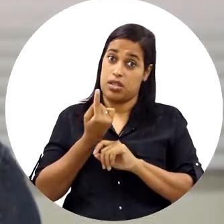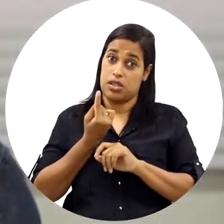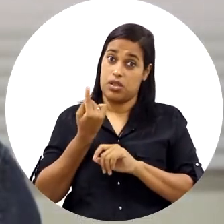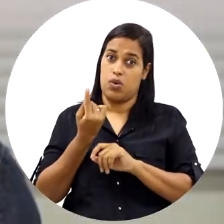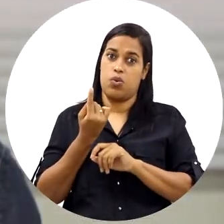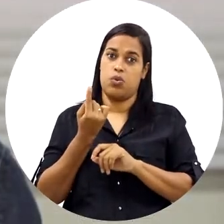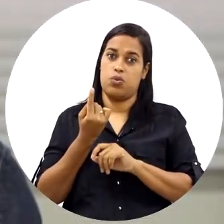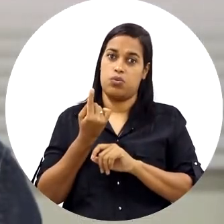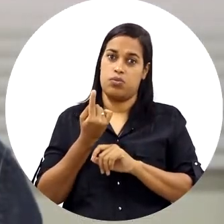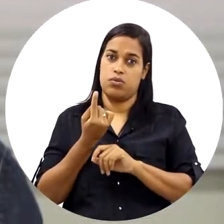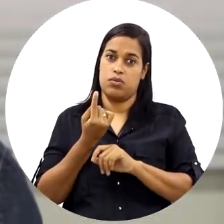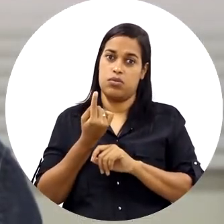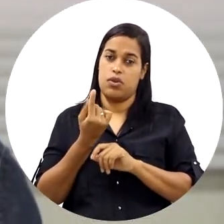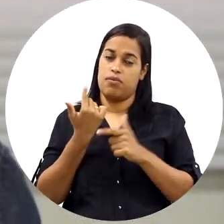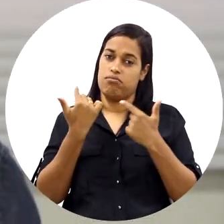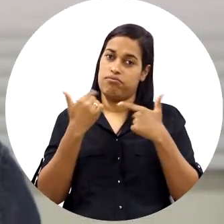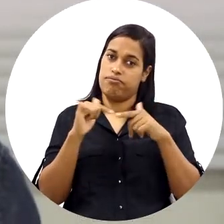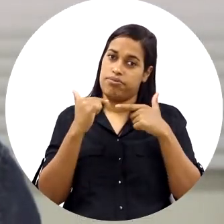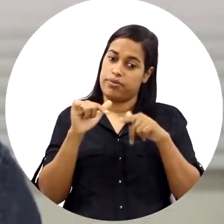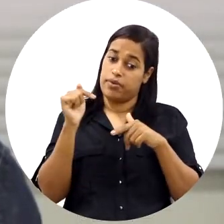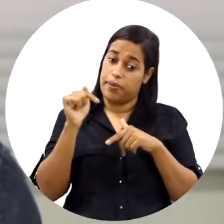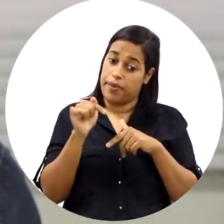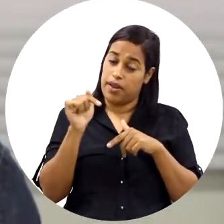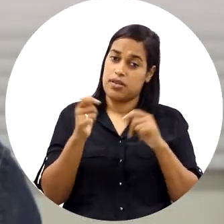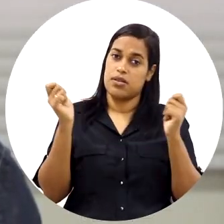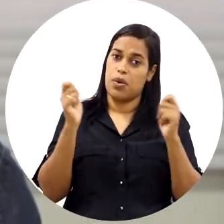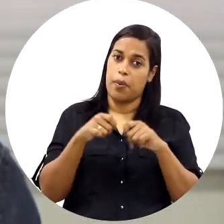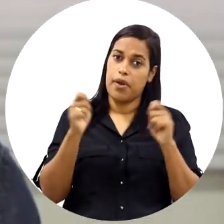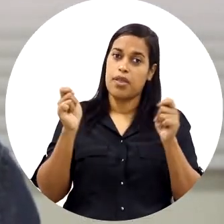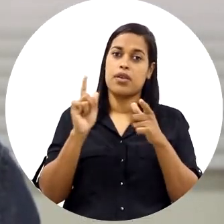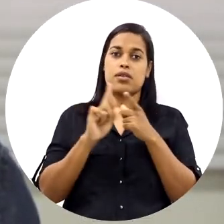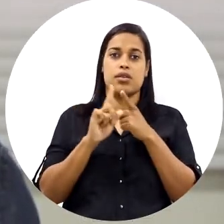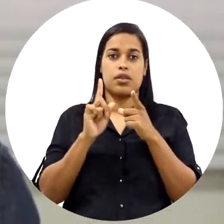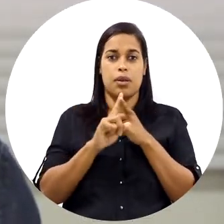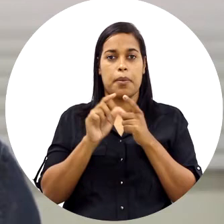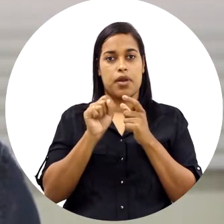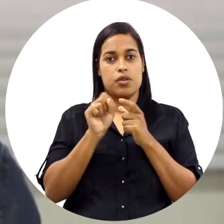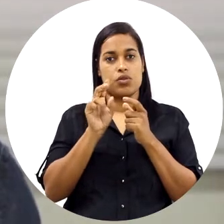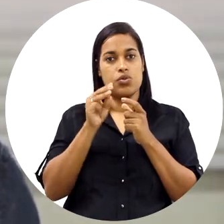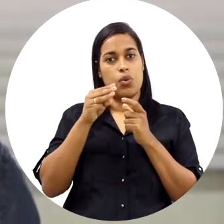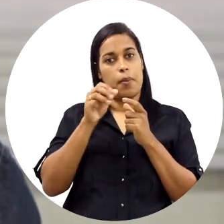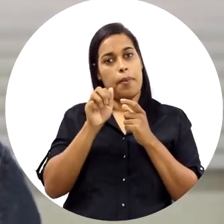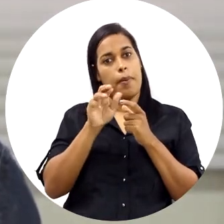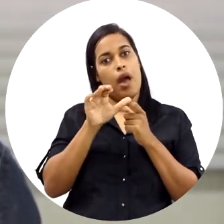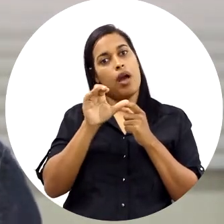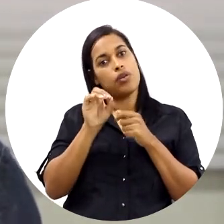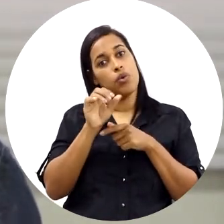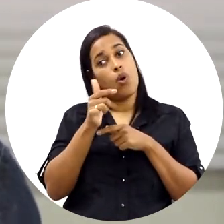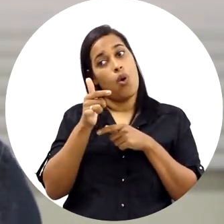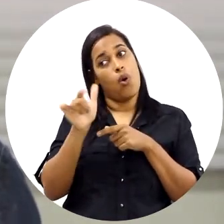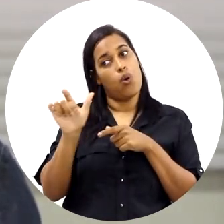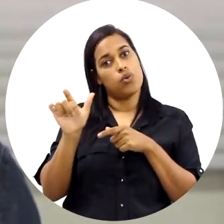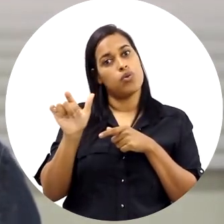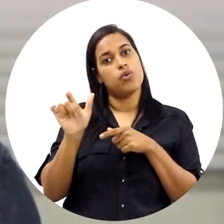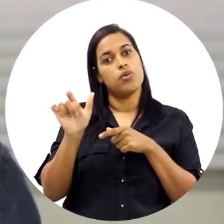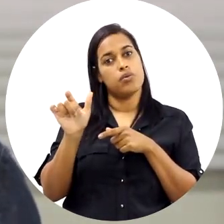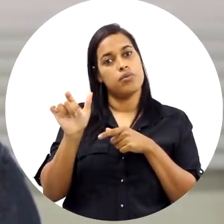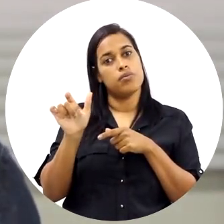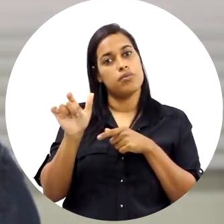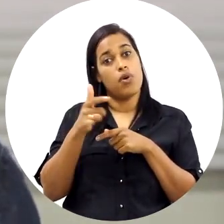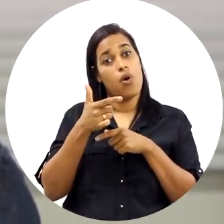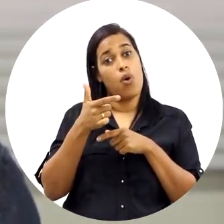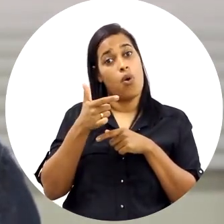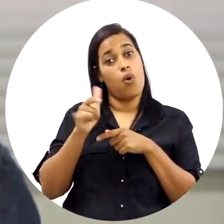gente vai trabalhar nessa competência, que é a questão de criação do sumário. Vamos agora trabalhar com outro